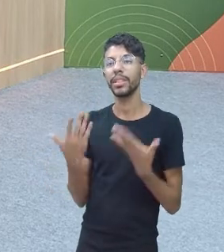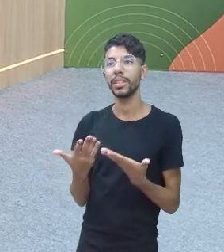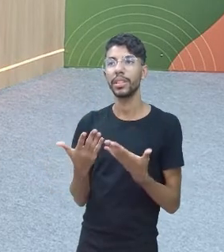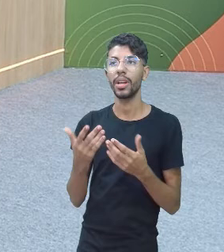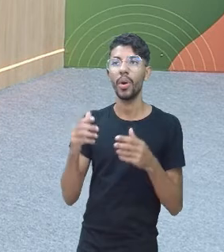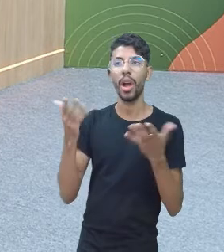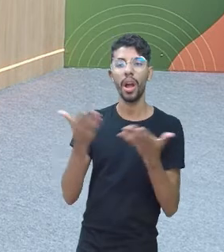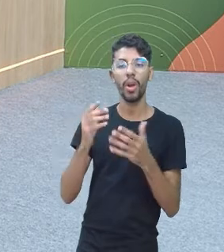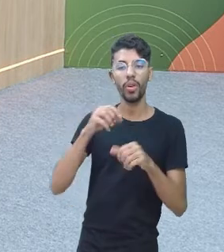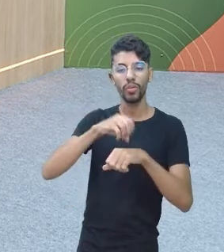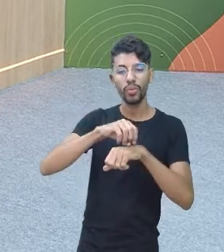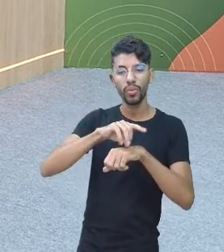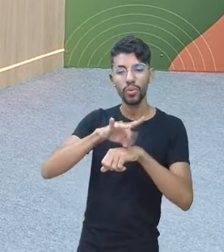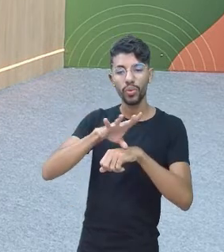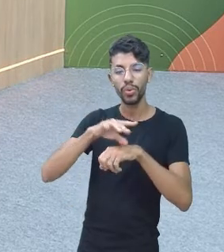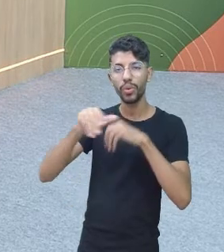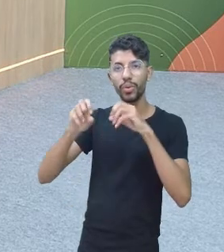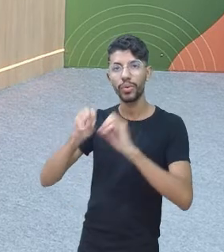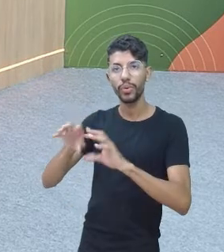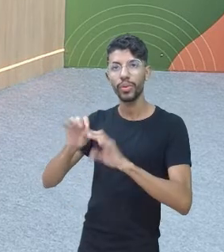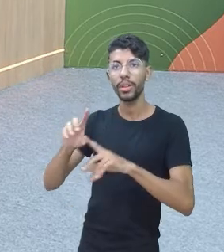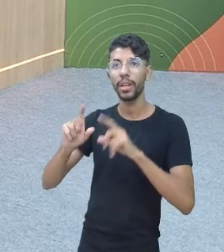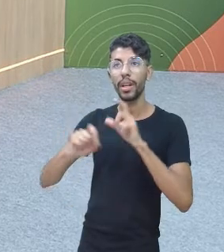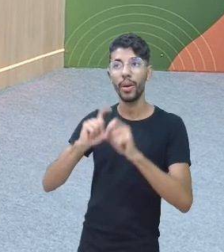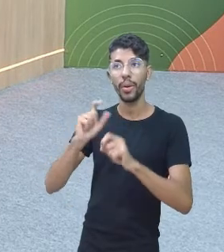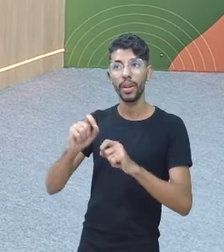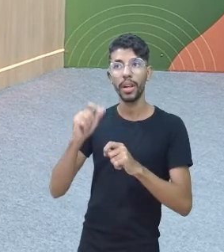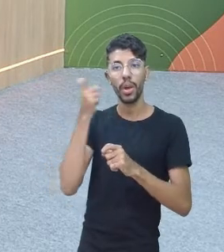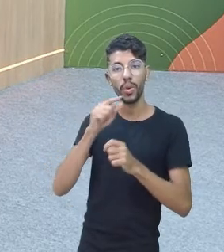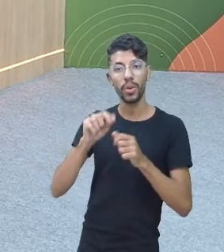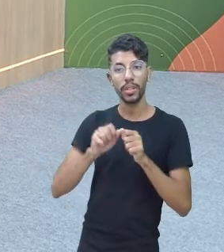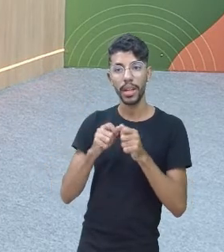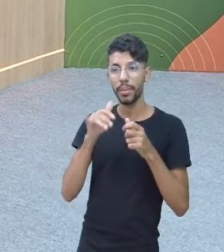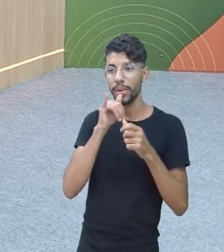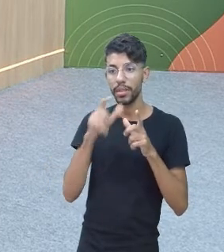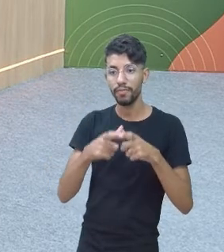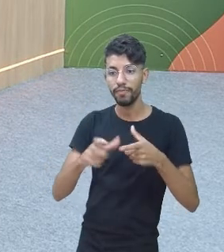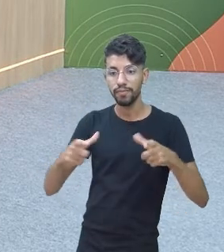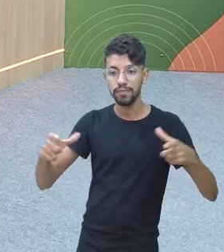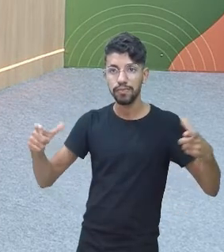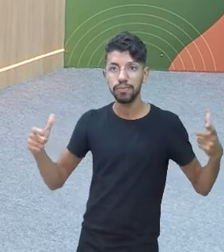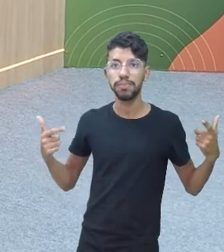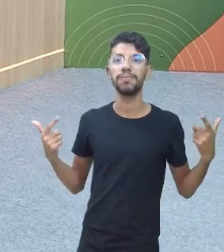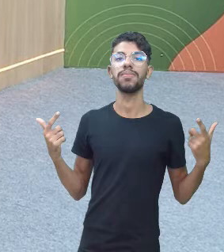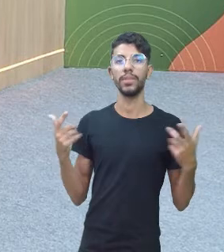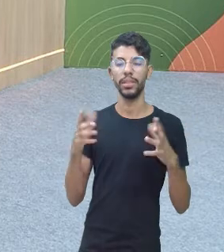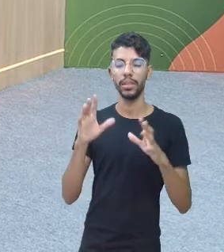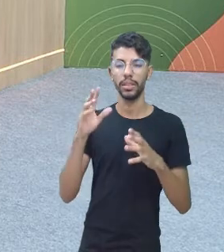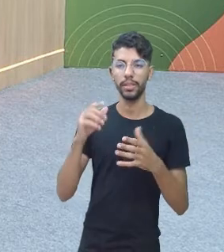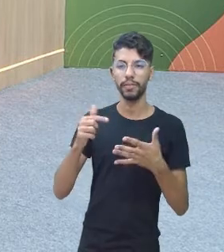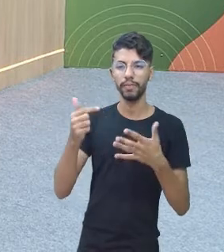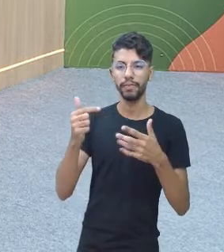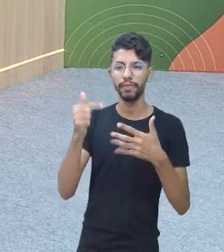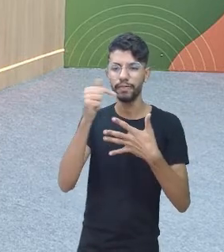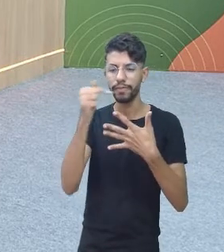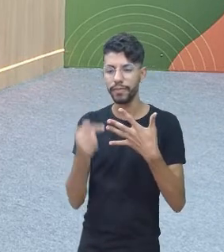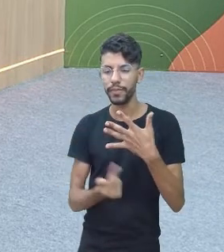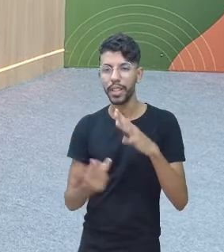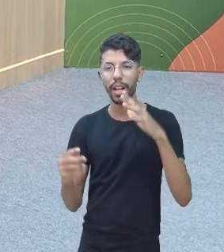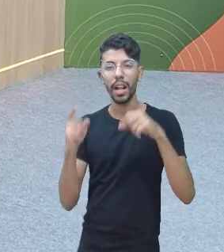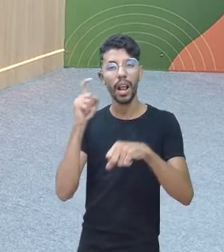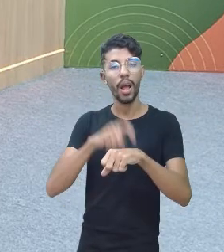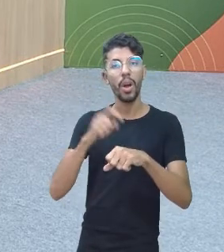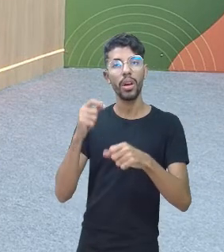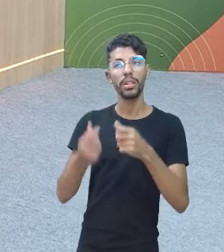ele é multimodal, que significa que ele consegue abranger muito mais elementos na hora de se compor. Eu consigo fazer